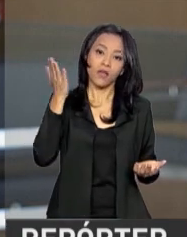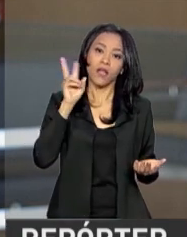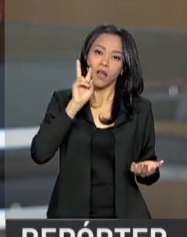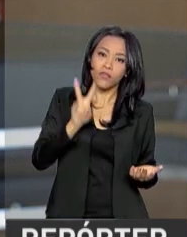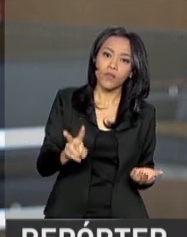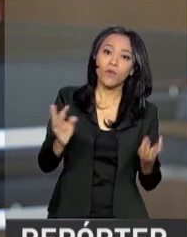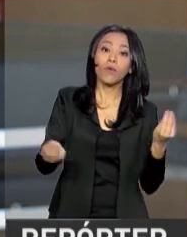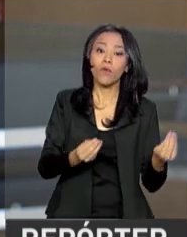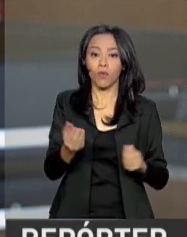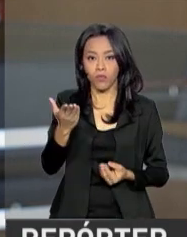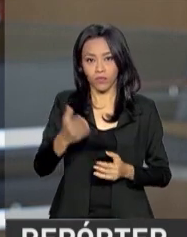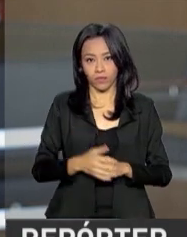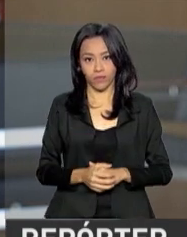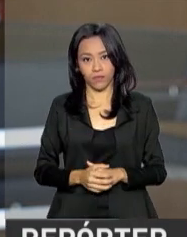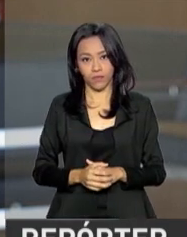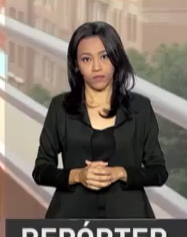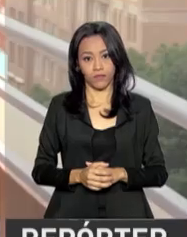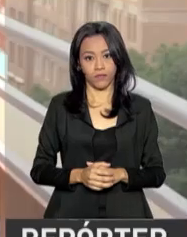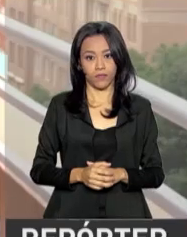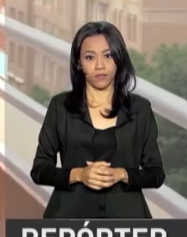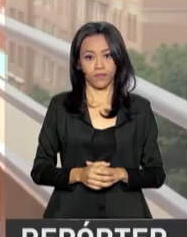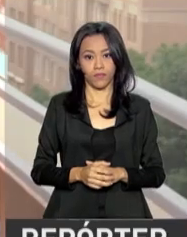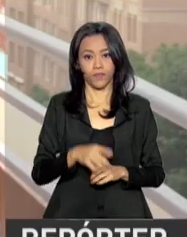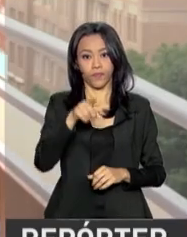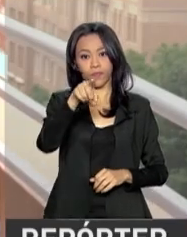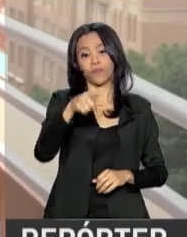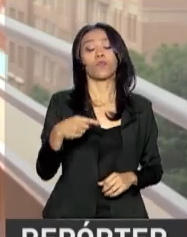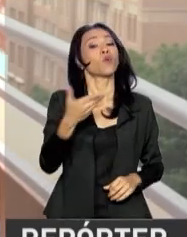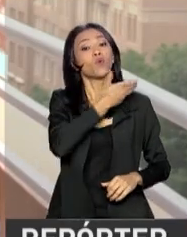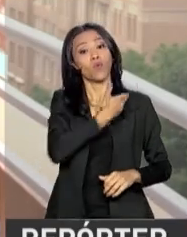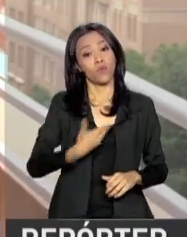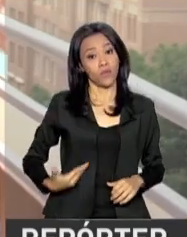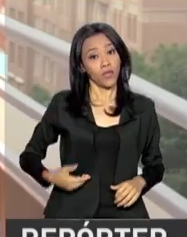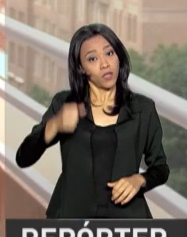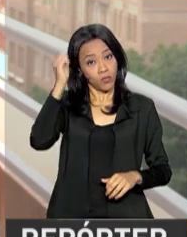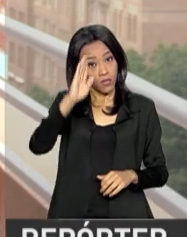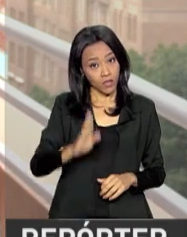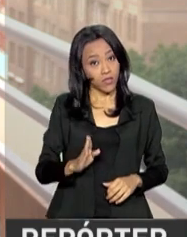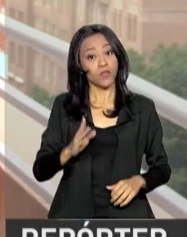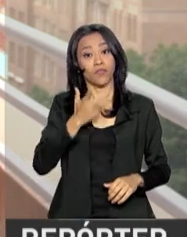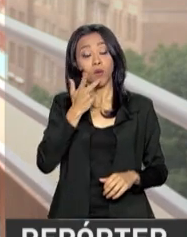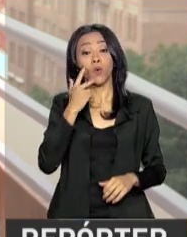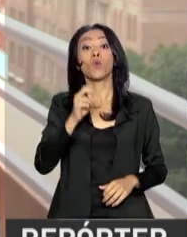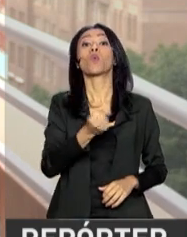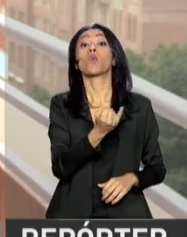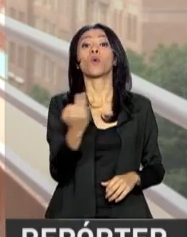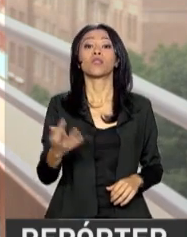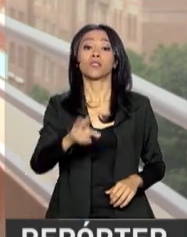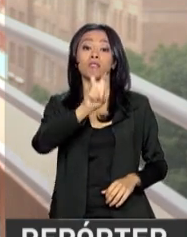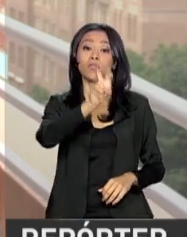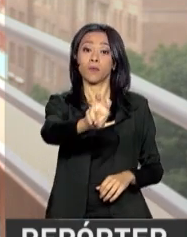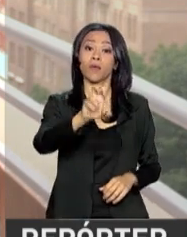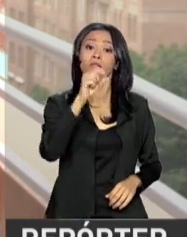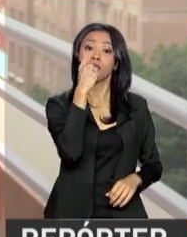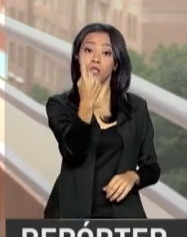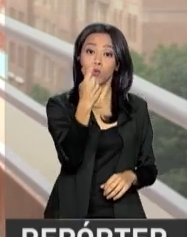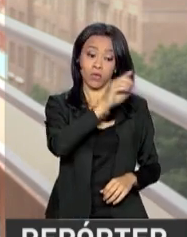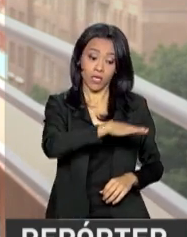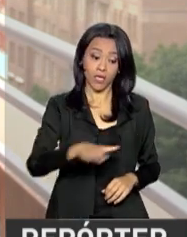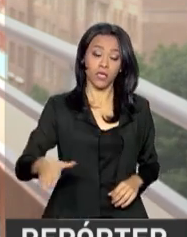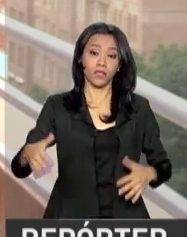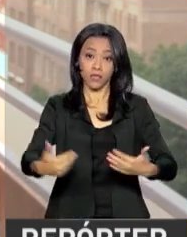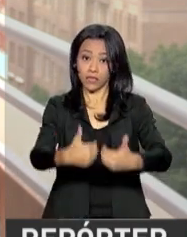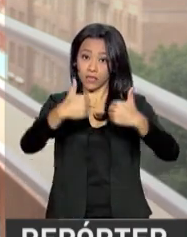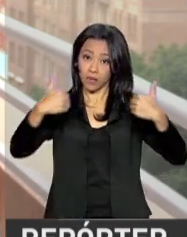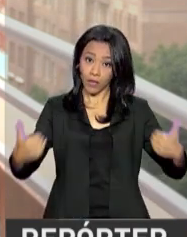isso vamos conferir o governo brasileiro confirmou que são 51 crianças brasileiras separadas dos pais